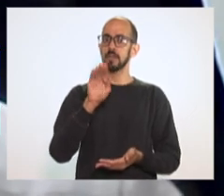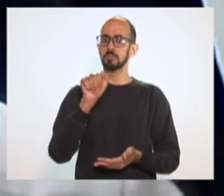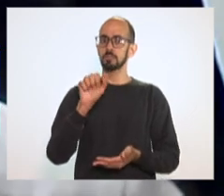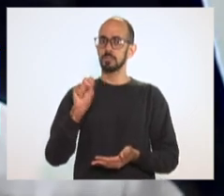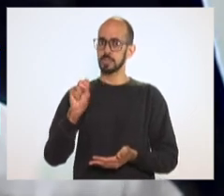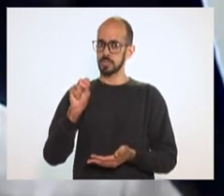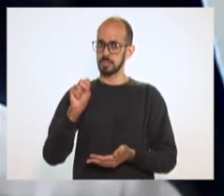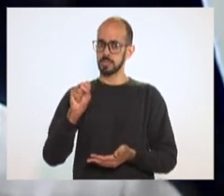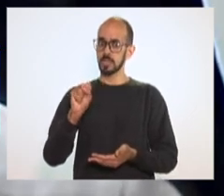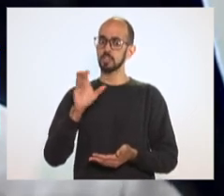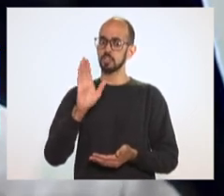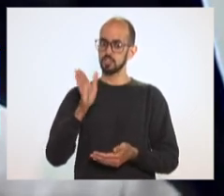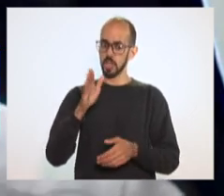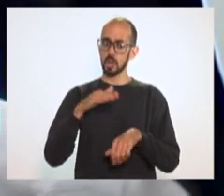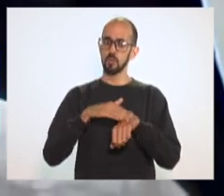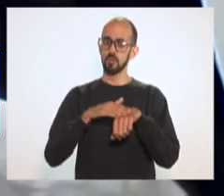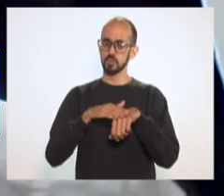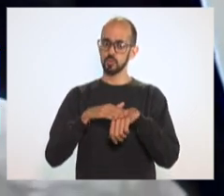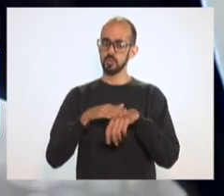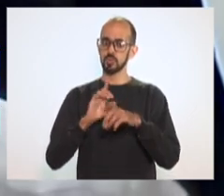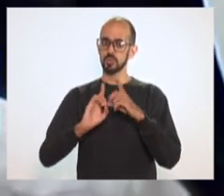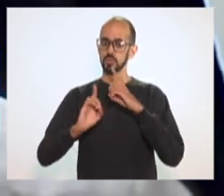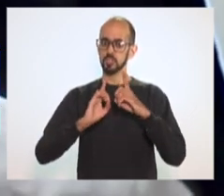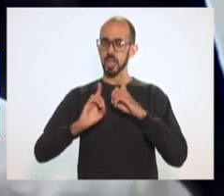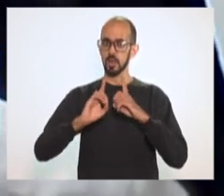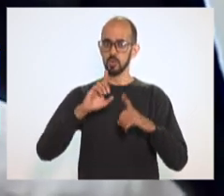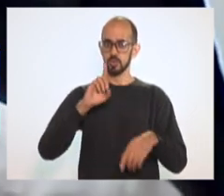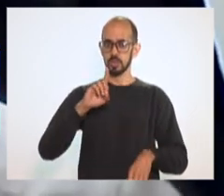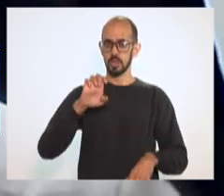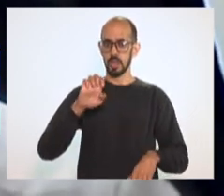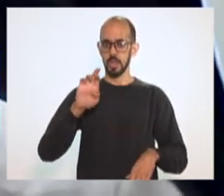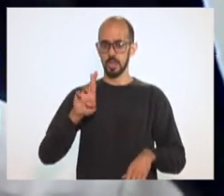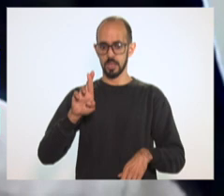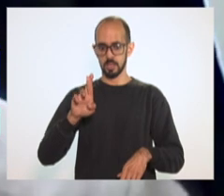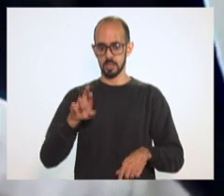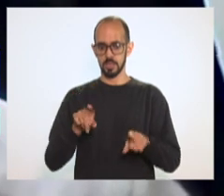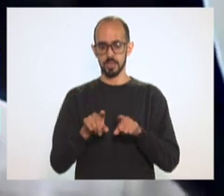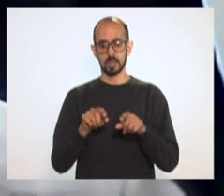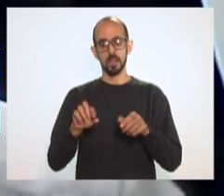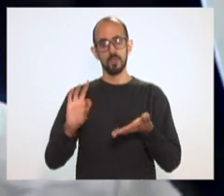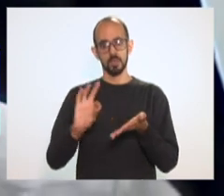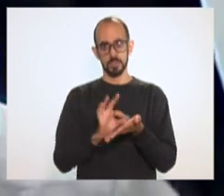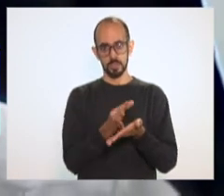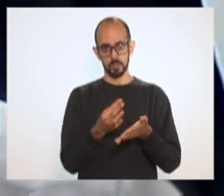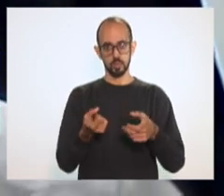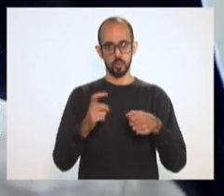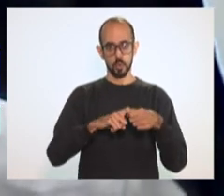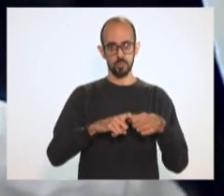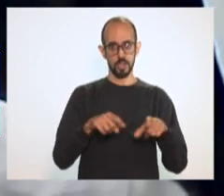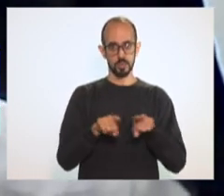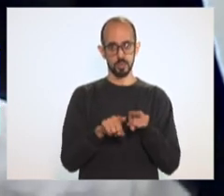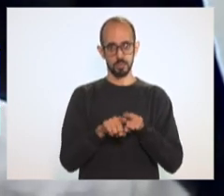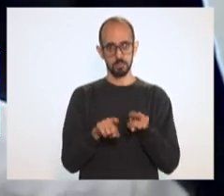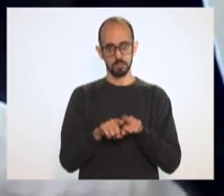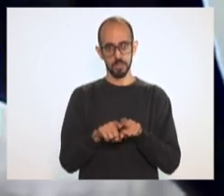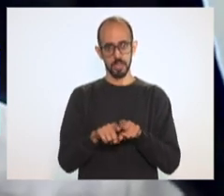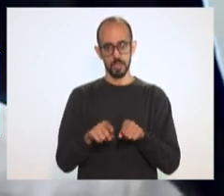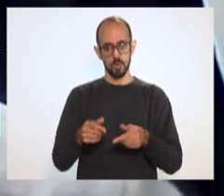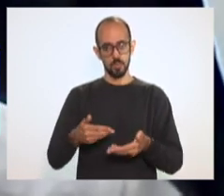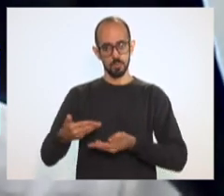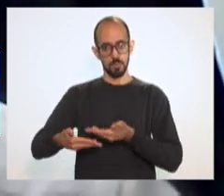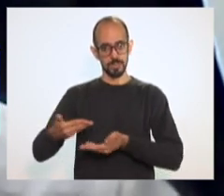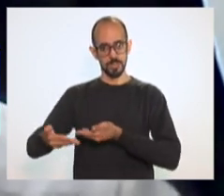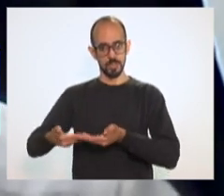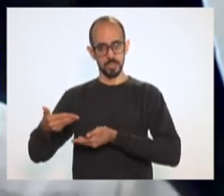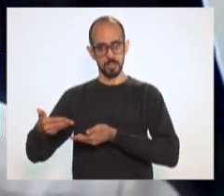nesse diálogo junto ao DER e ficamos muito felizes também participamos da senatura de convênio de parceria entre o DER e diversos outros